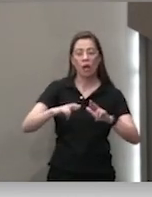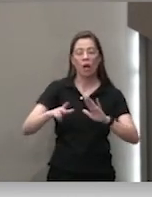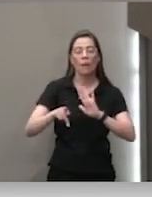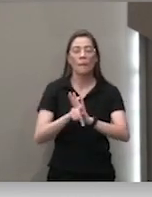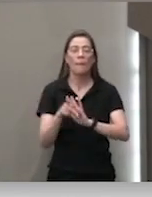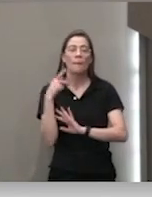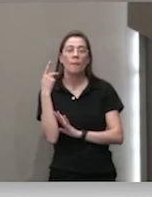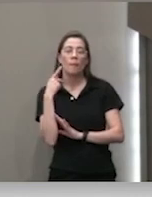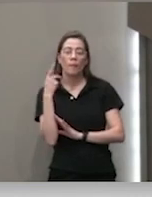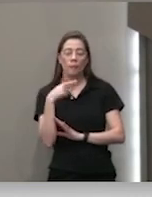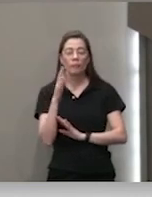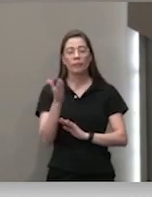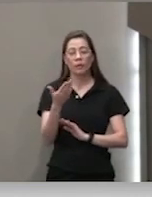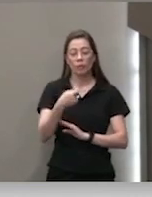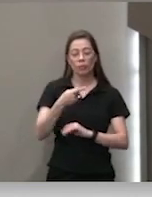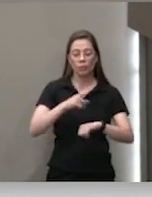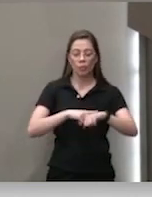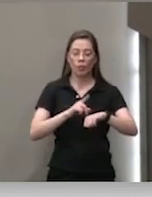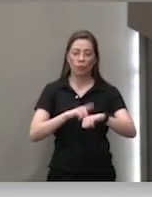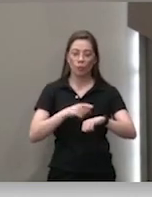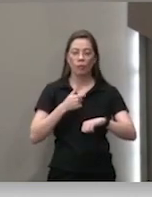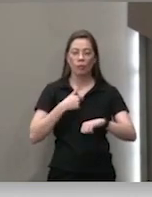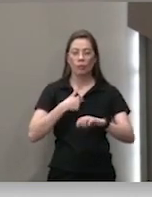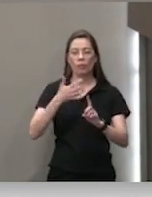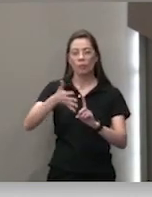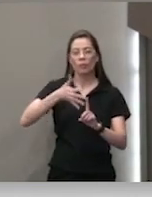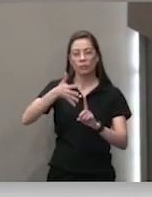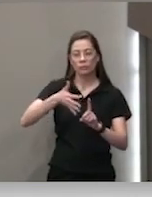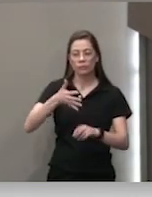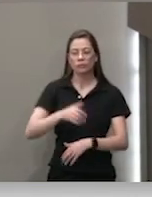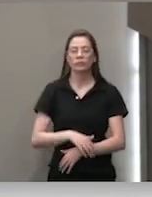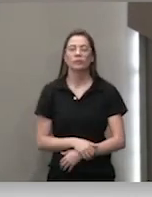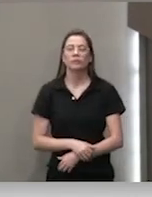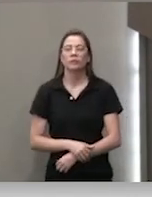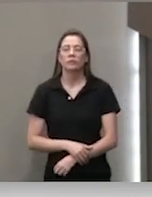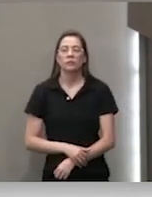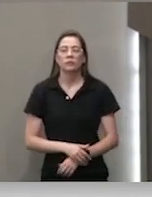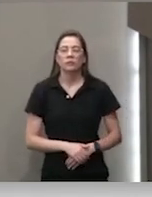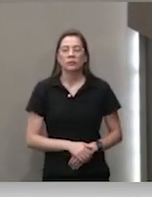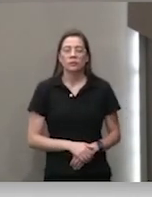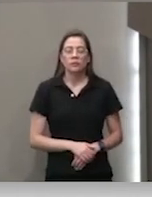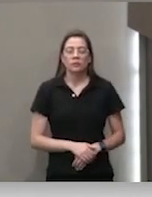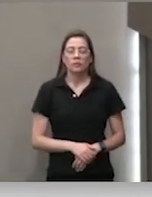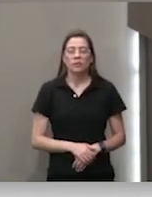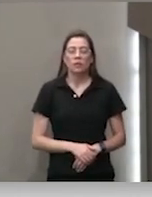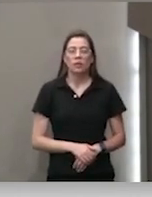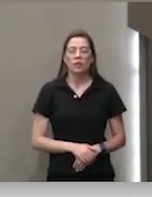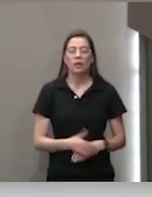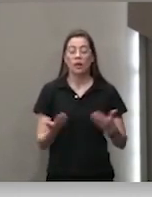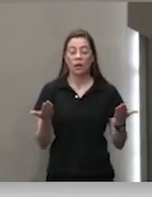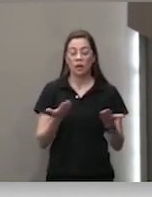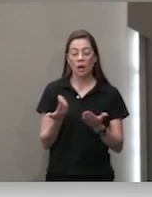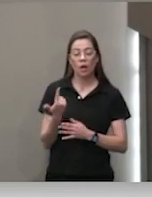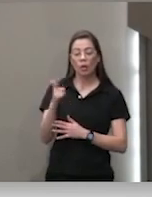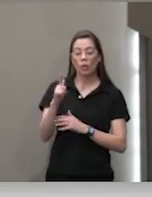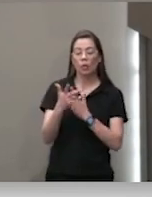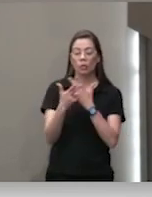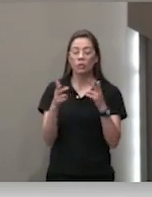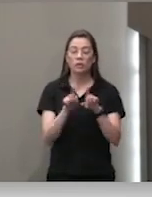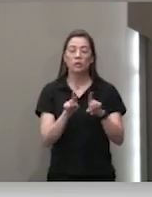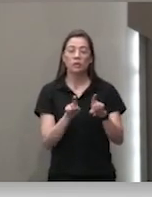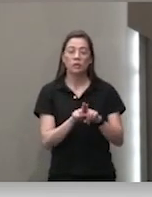primeiro ponto, nesse primeiro momento do grande expediente. Deixando bem claro também, agora entramos num outro ponto onde a